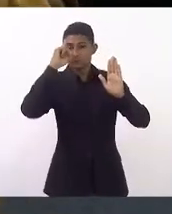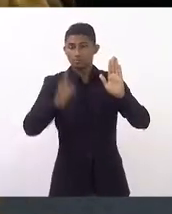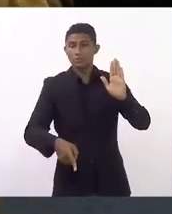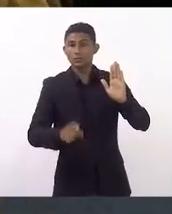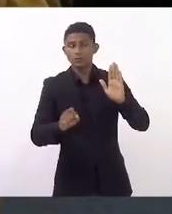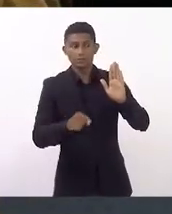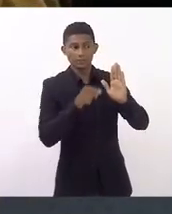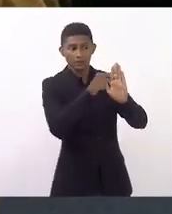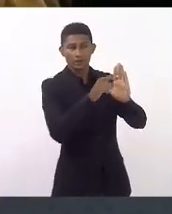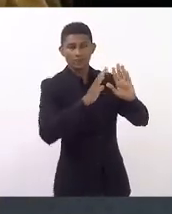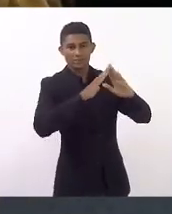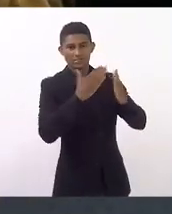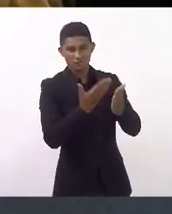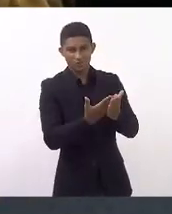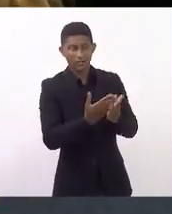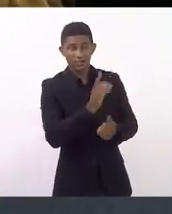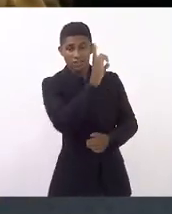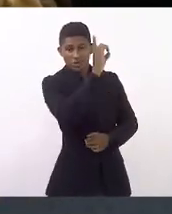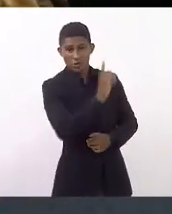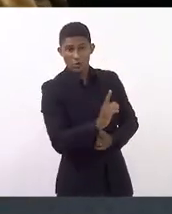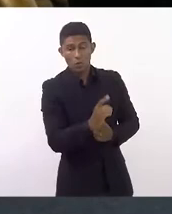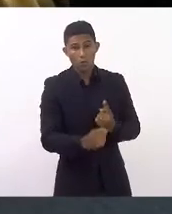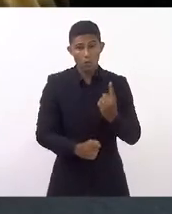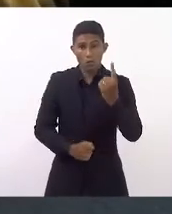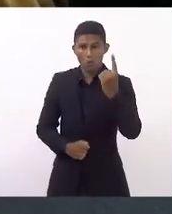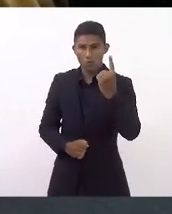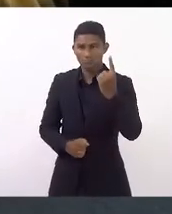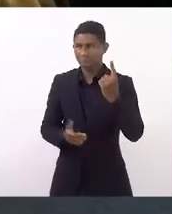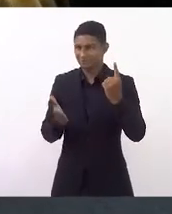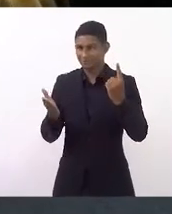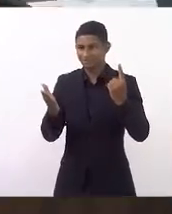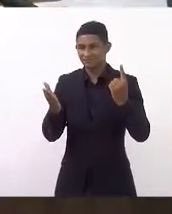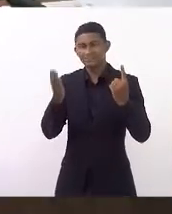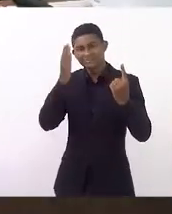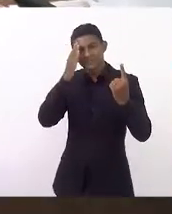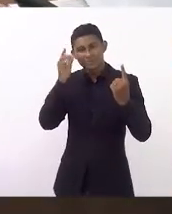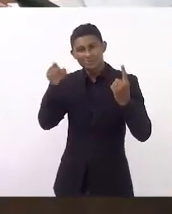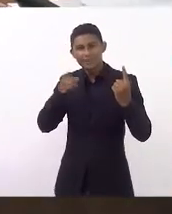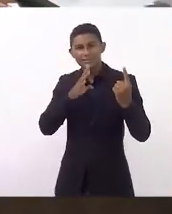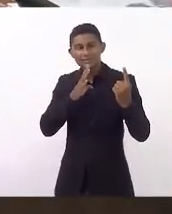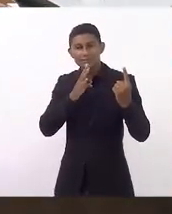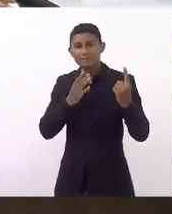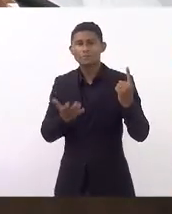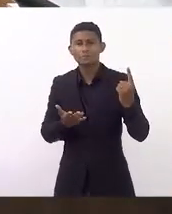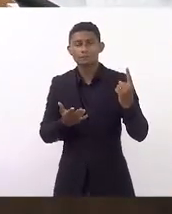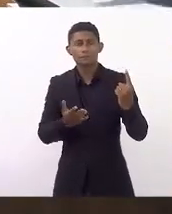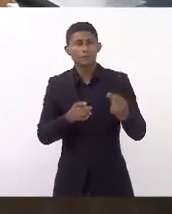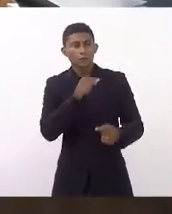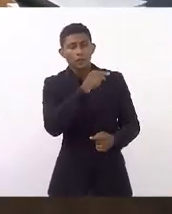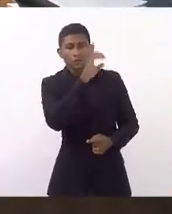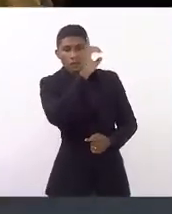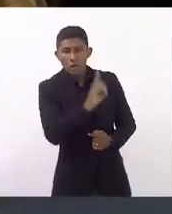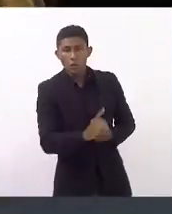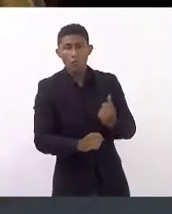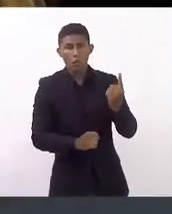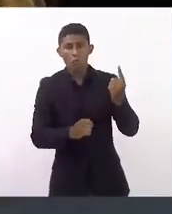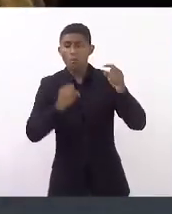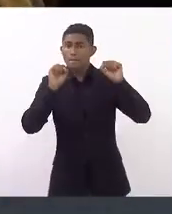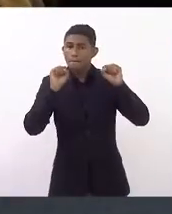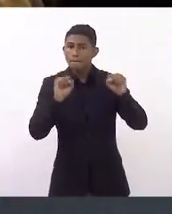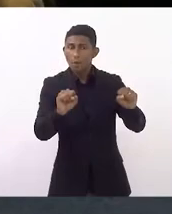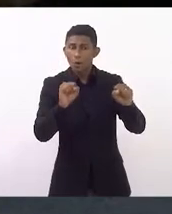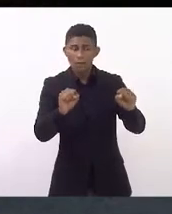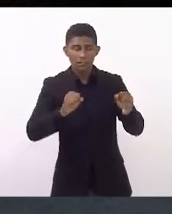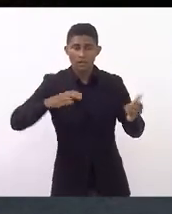de escola, deputado Ferreirinha, Vossa Excelência que se dedicou aqui fundamente à educação, podem juntar as suas matrículas numa